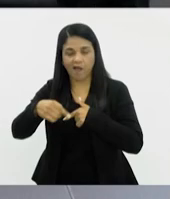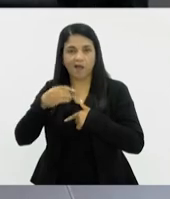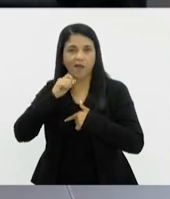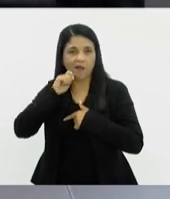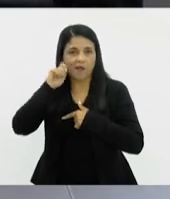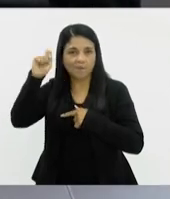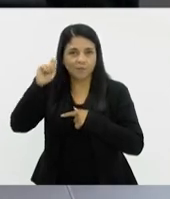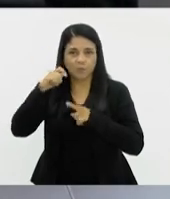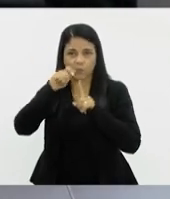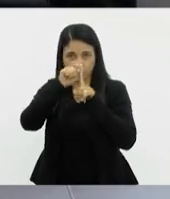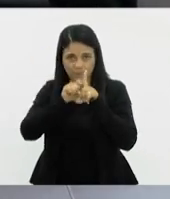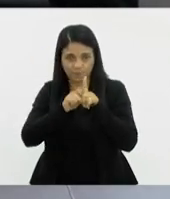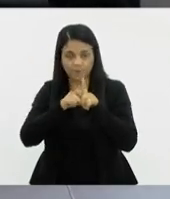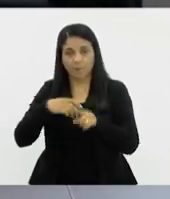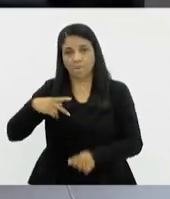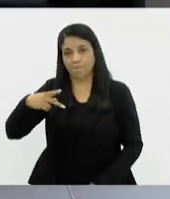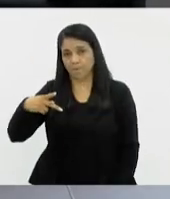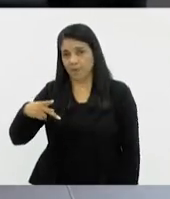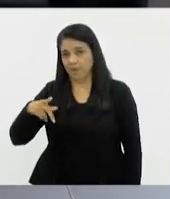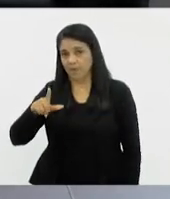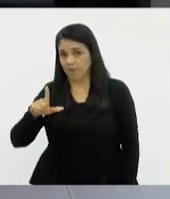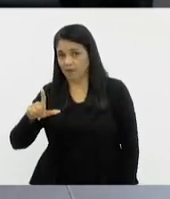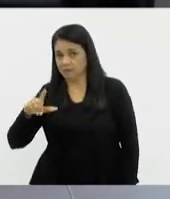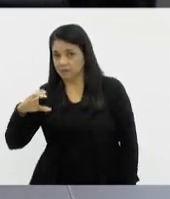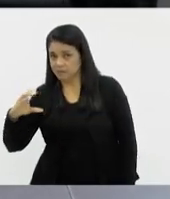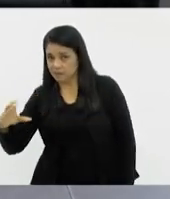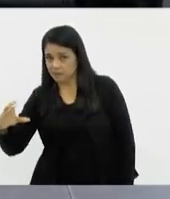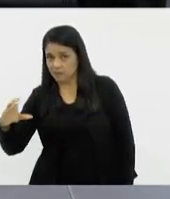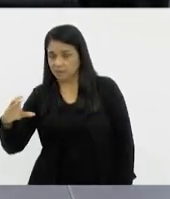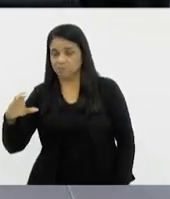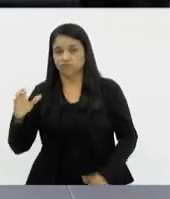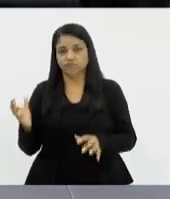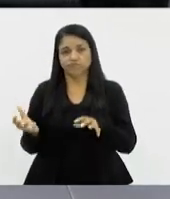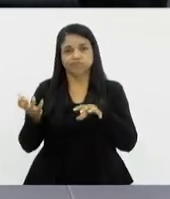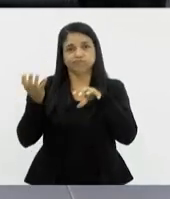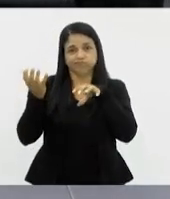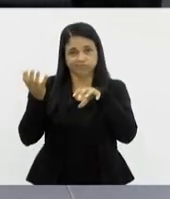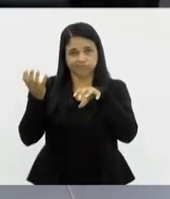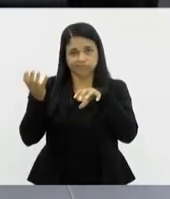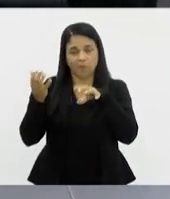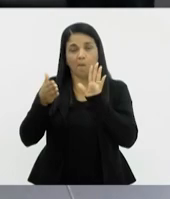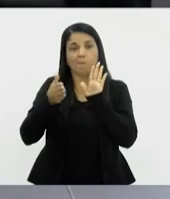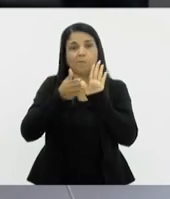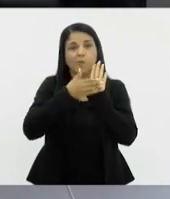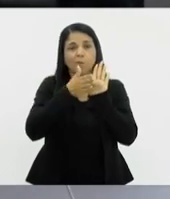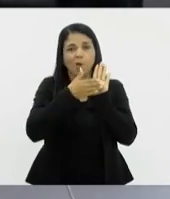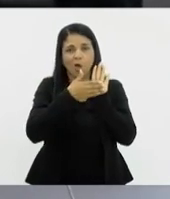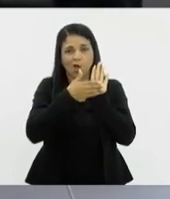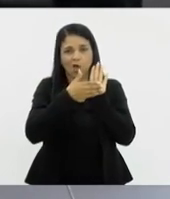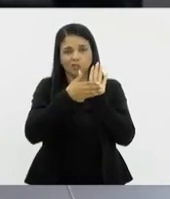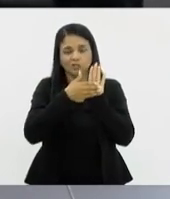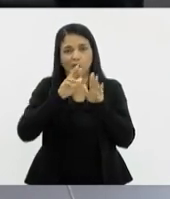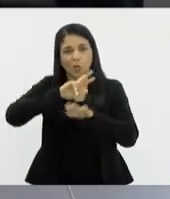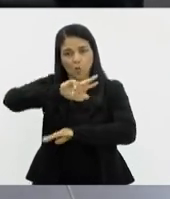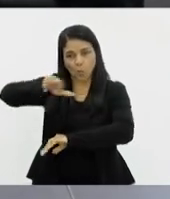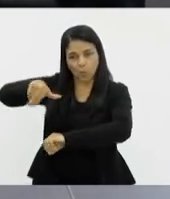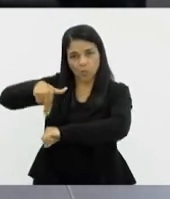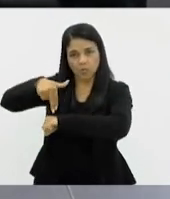do PLC para o Congresso Nacional, uma proposta concreta que a União for